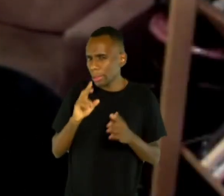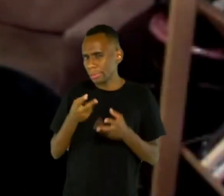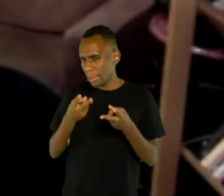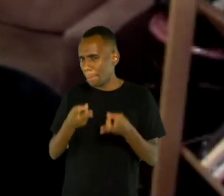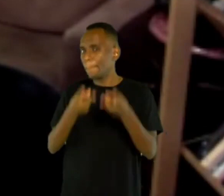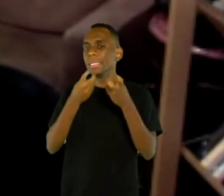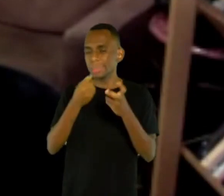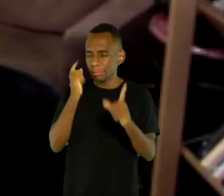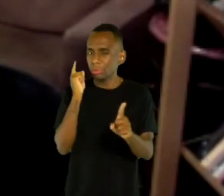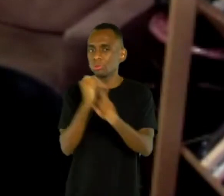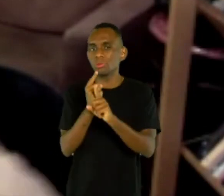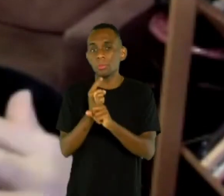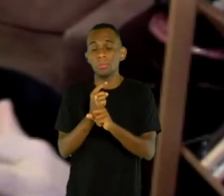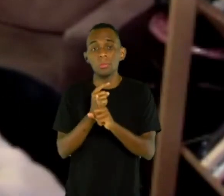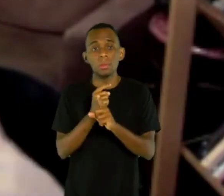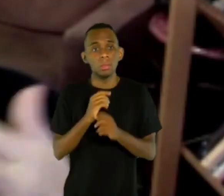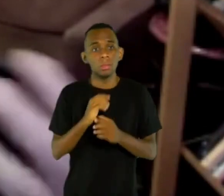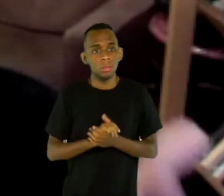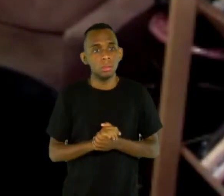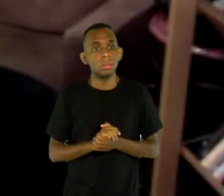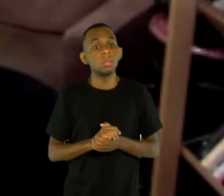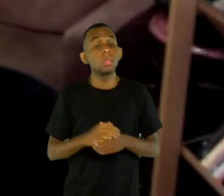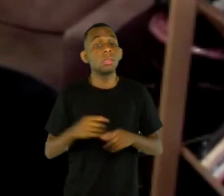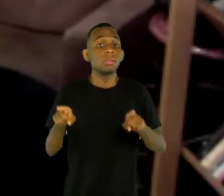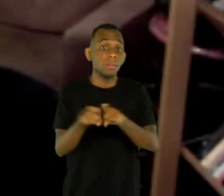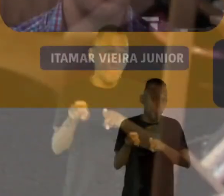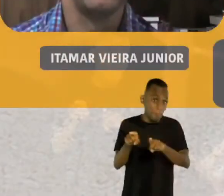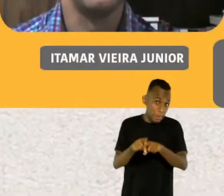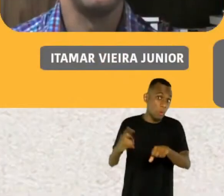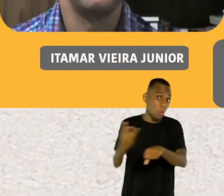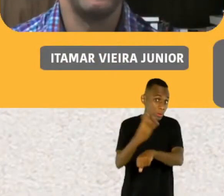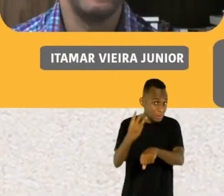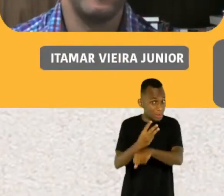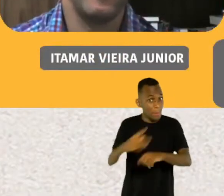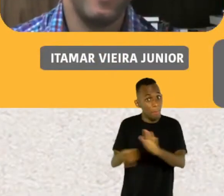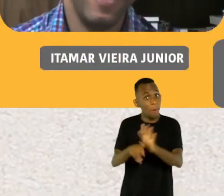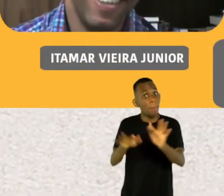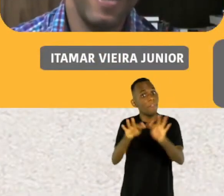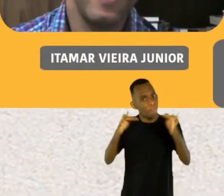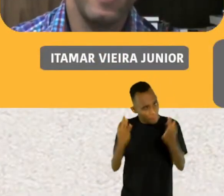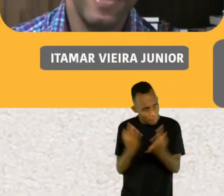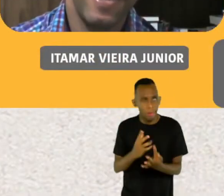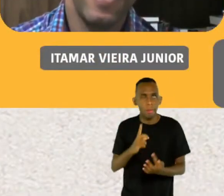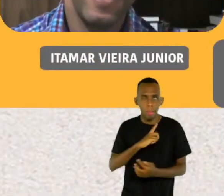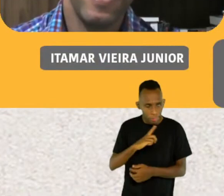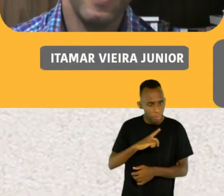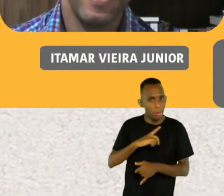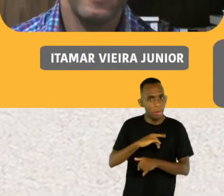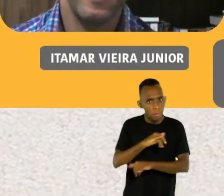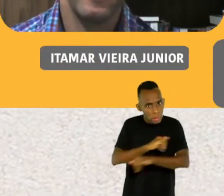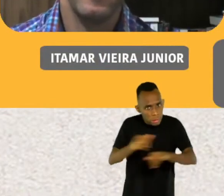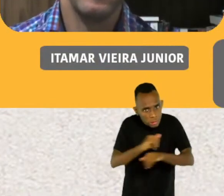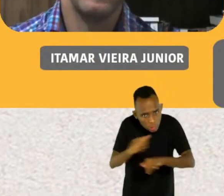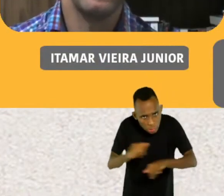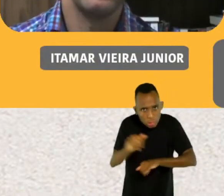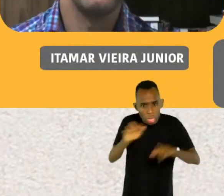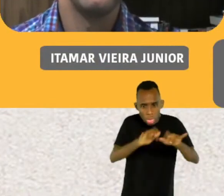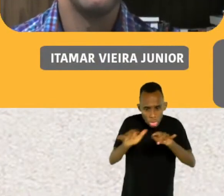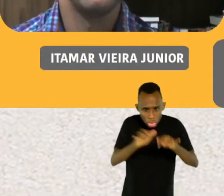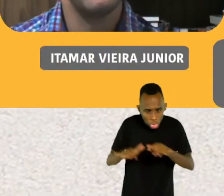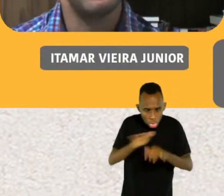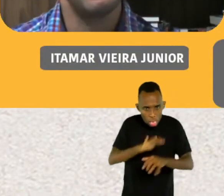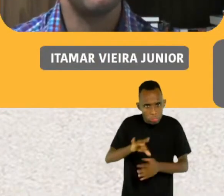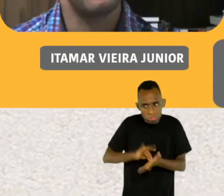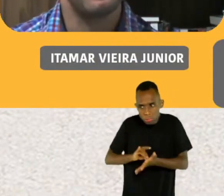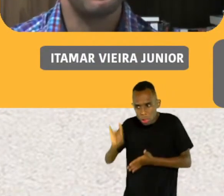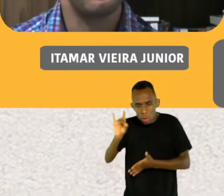essa linguagem... No WhatsApp da família, né, Sérgio? No WhatsApp da família, exatamente, claro. Teve